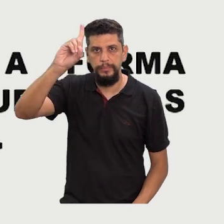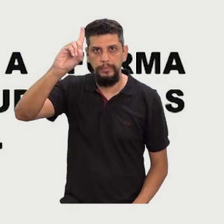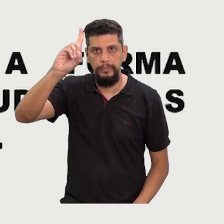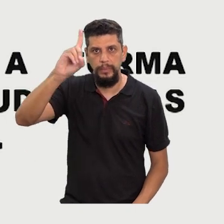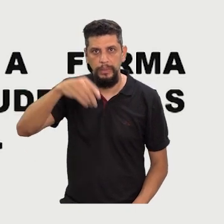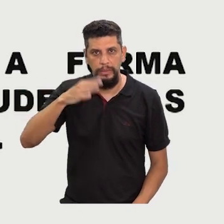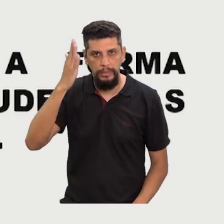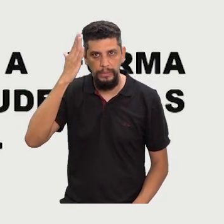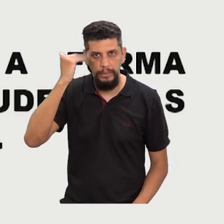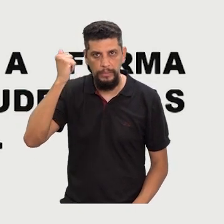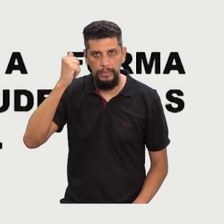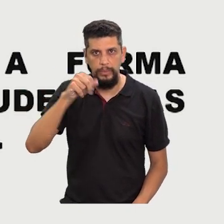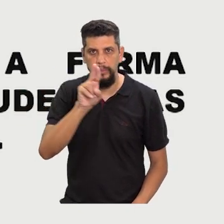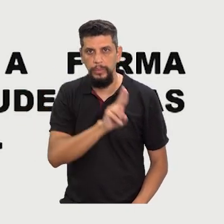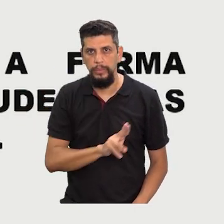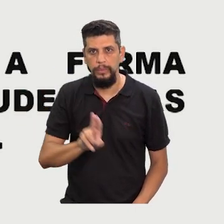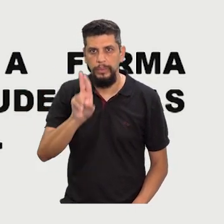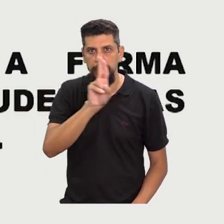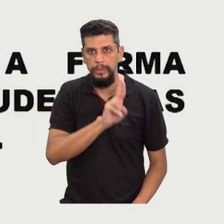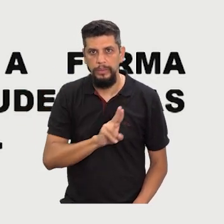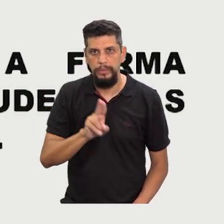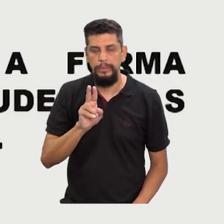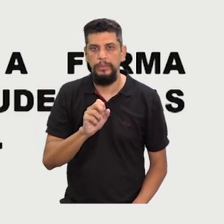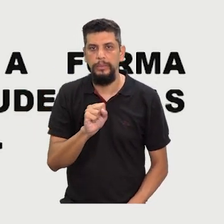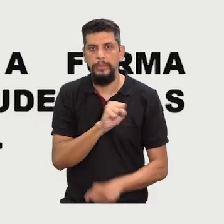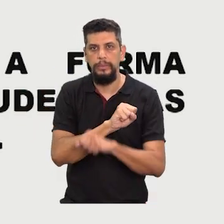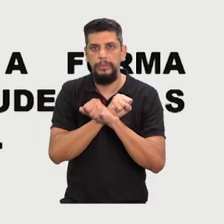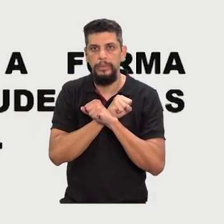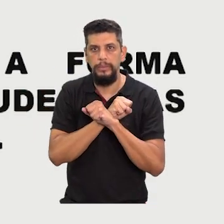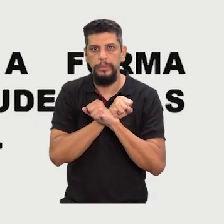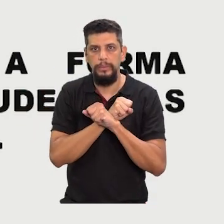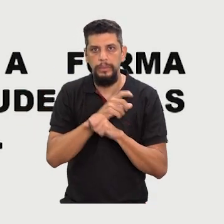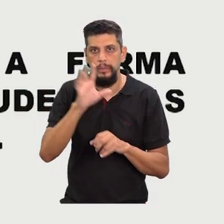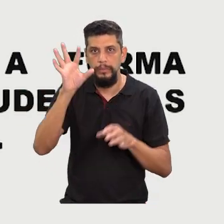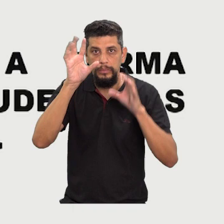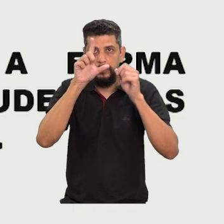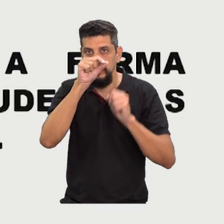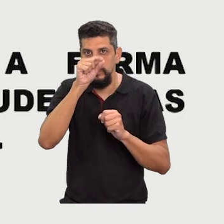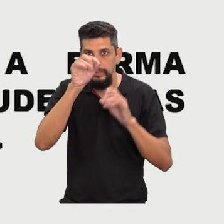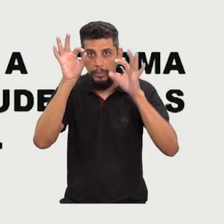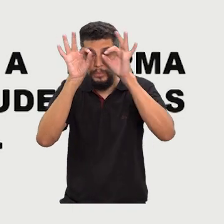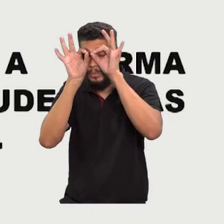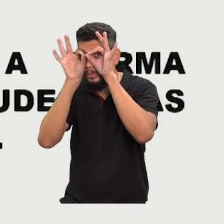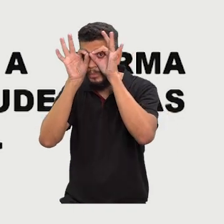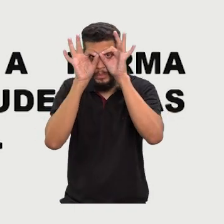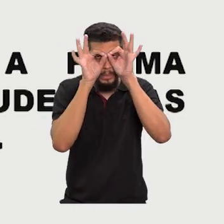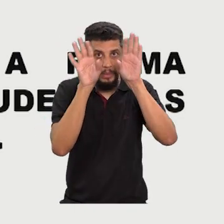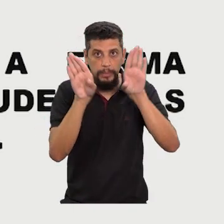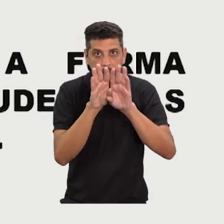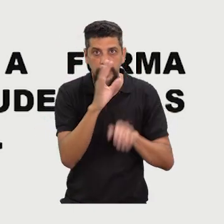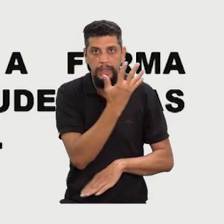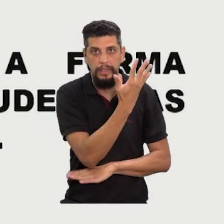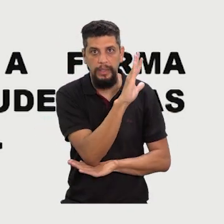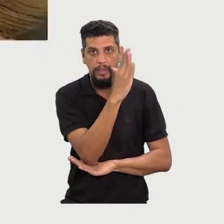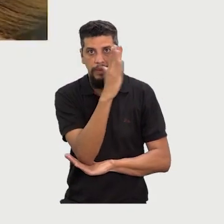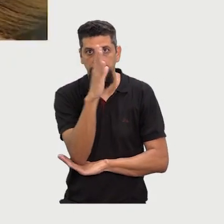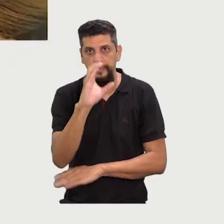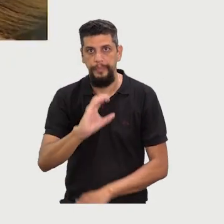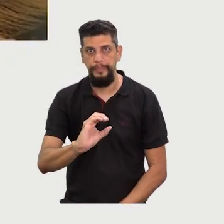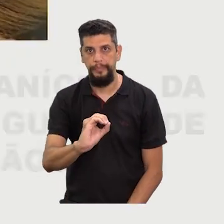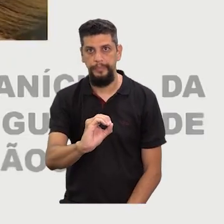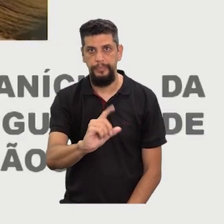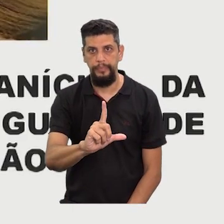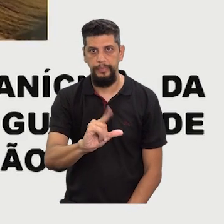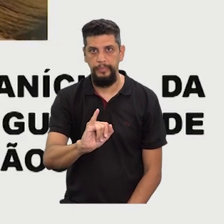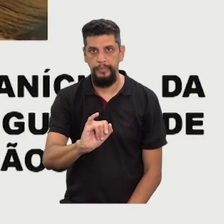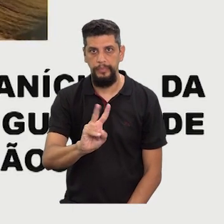ela é considerada a deusa da sabedoria, usava esse escudo sempre, e seu pássaro, né, é a coruja e a sua árvore, a oliveira, certo? Só para vocês terem